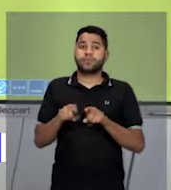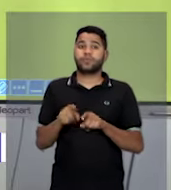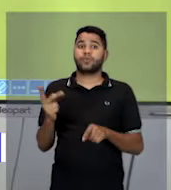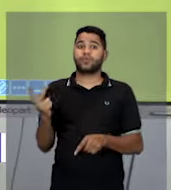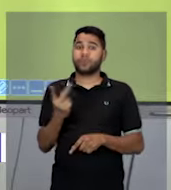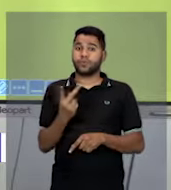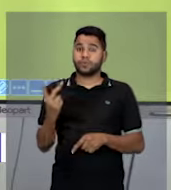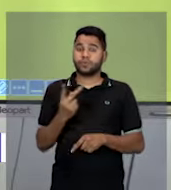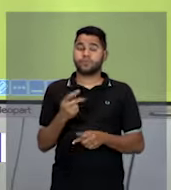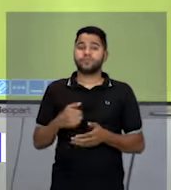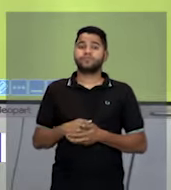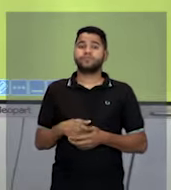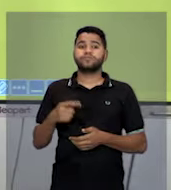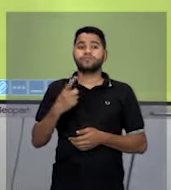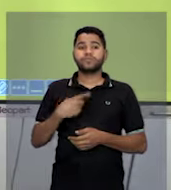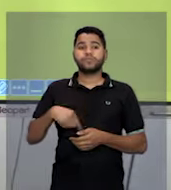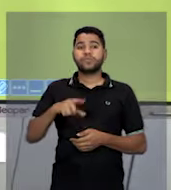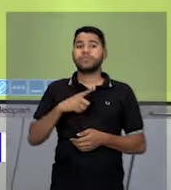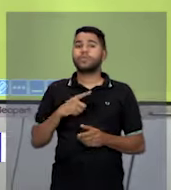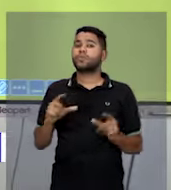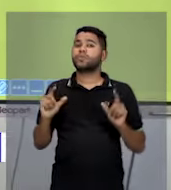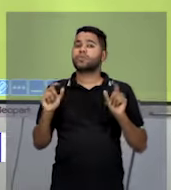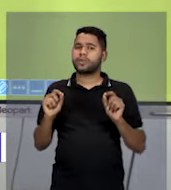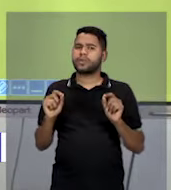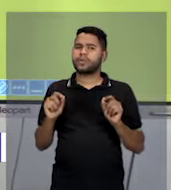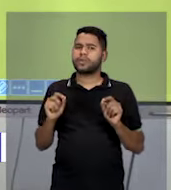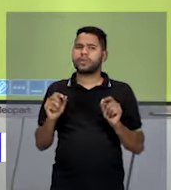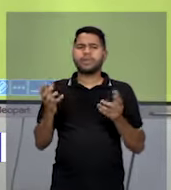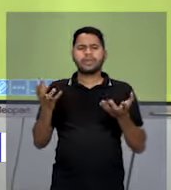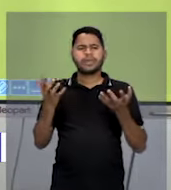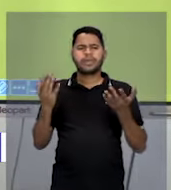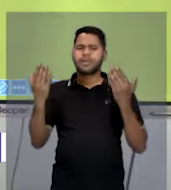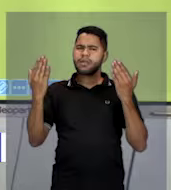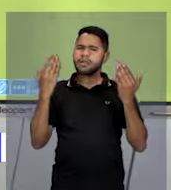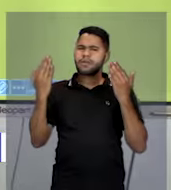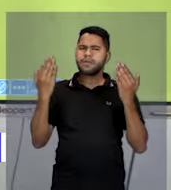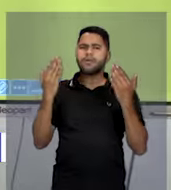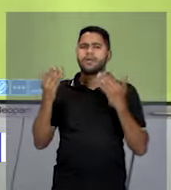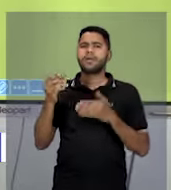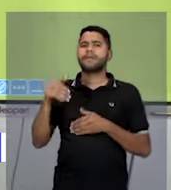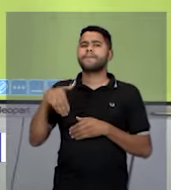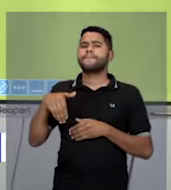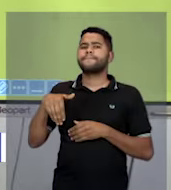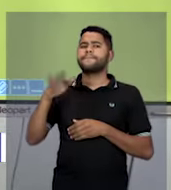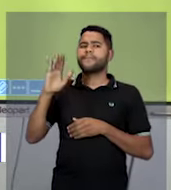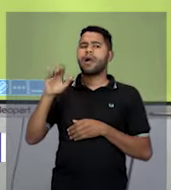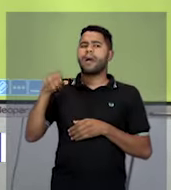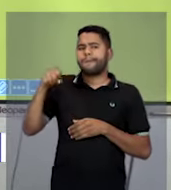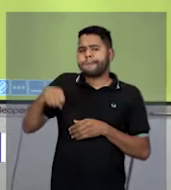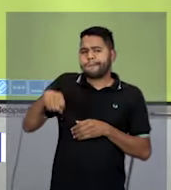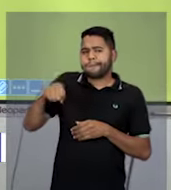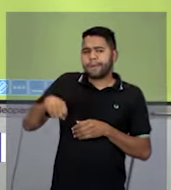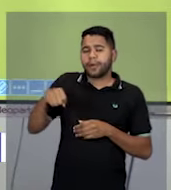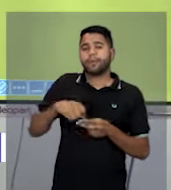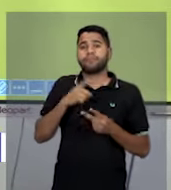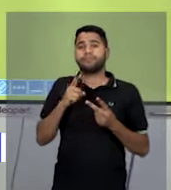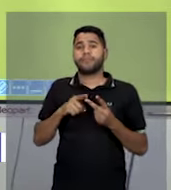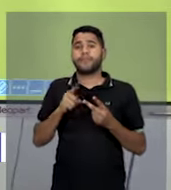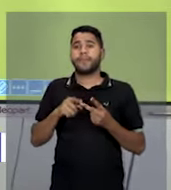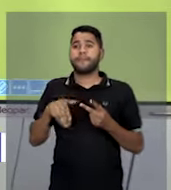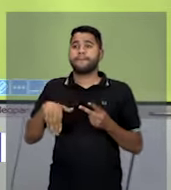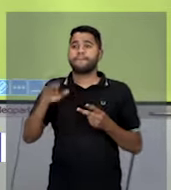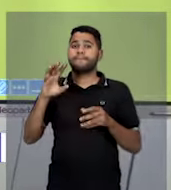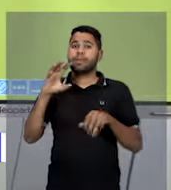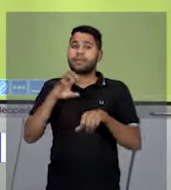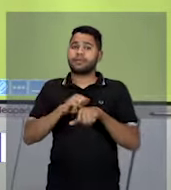das bicicletas, nós temos que eles querem que a gente compare quem tem maior pressão e quem tem maior massa